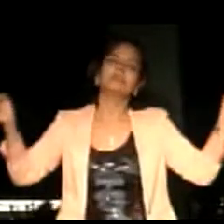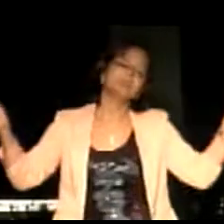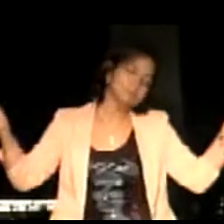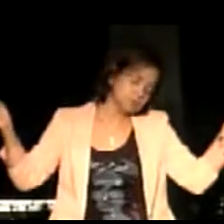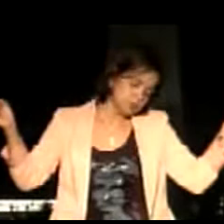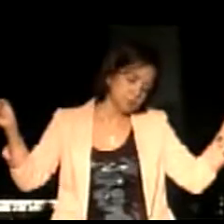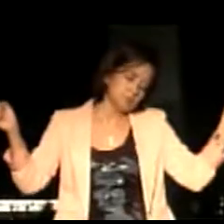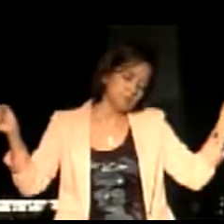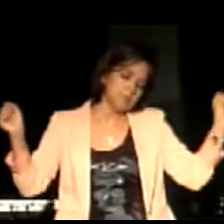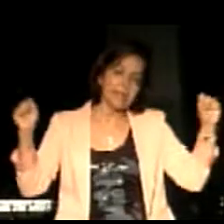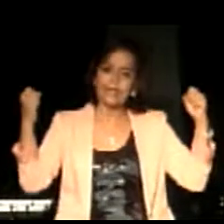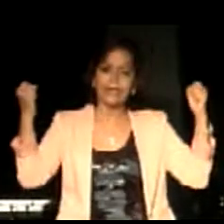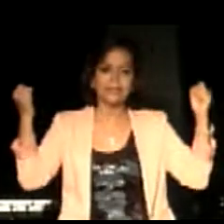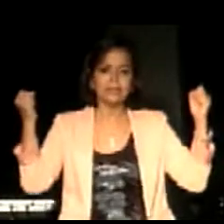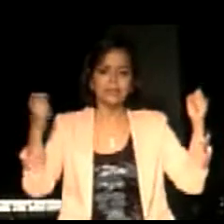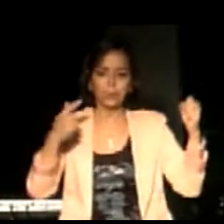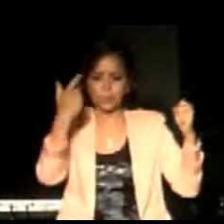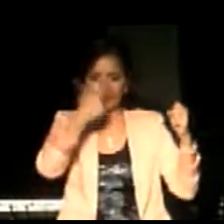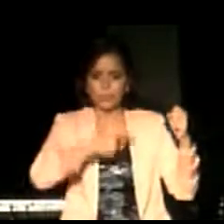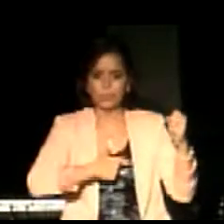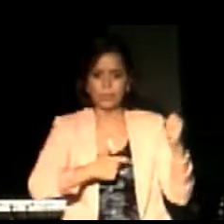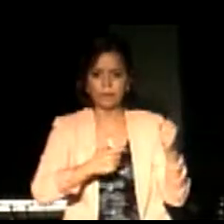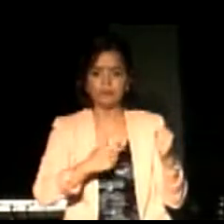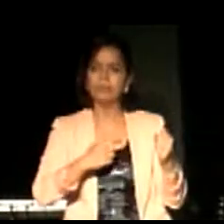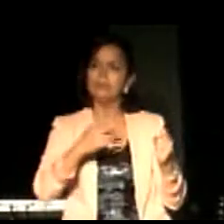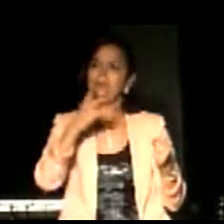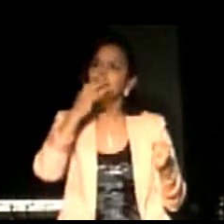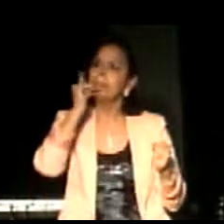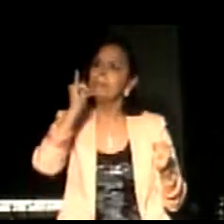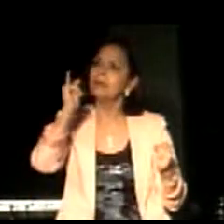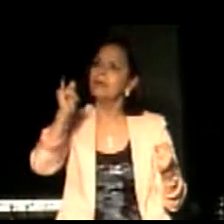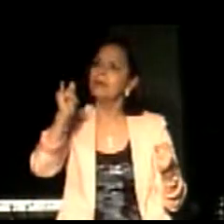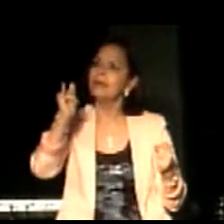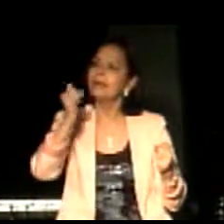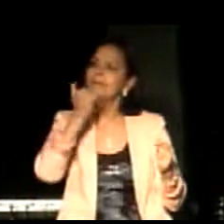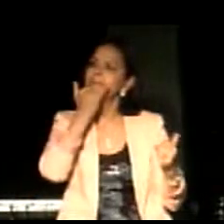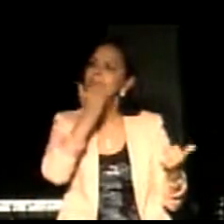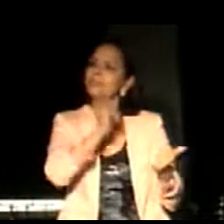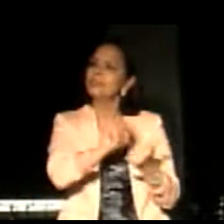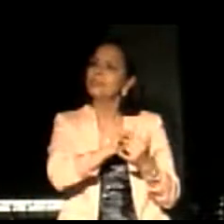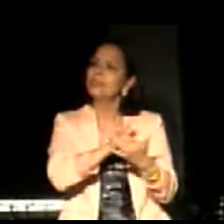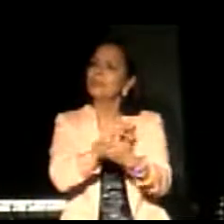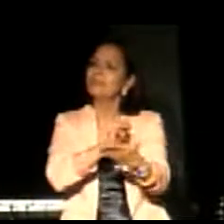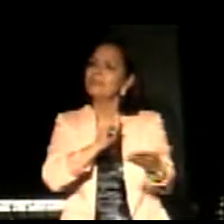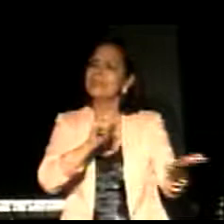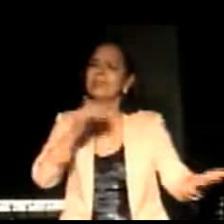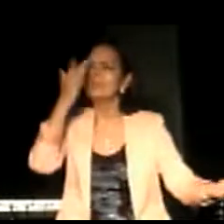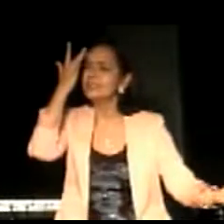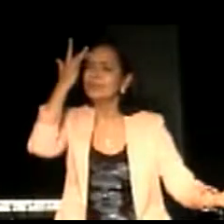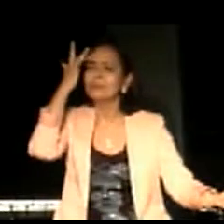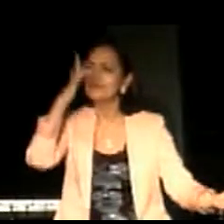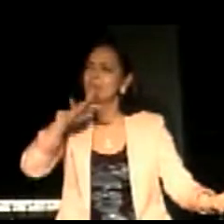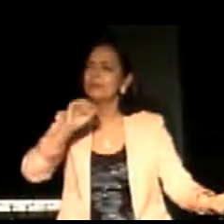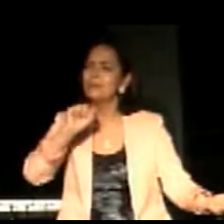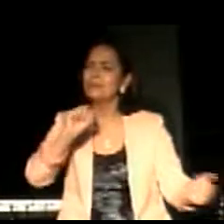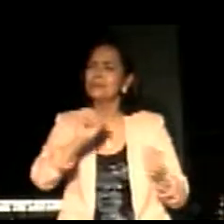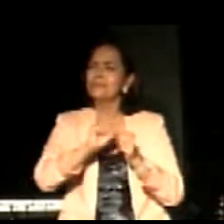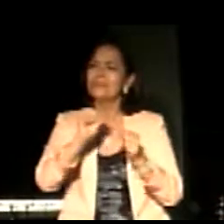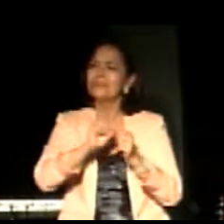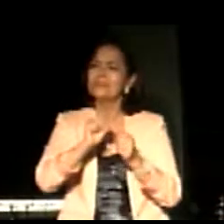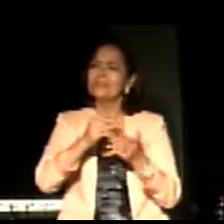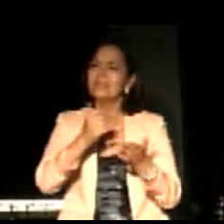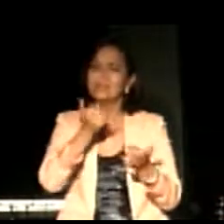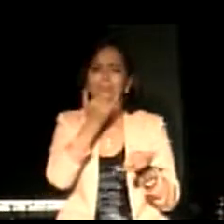reação? Ele perdoou. Ele disse: Pai, perdoa-lhes porque eles não sabem o que fazem.